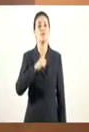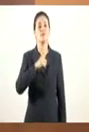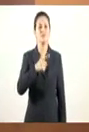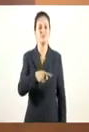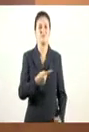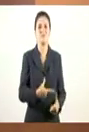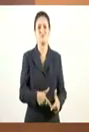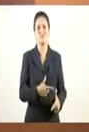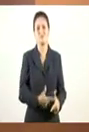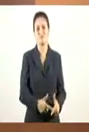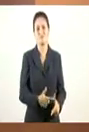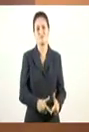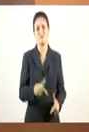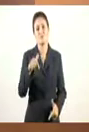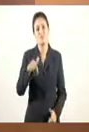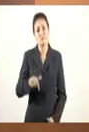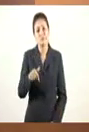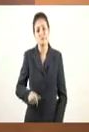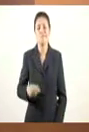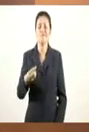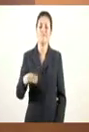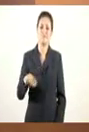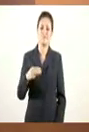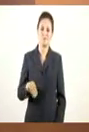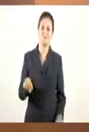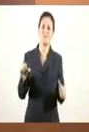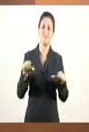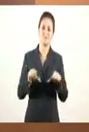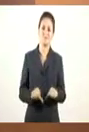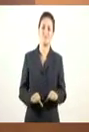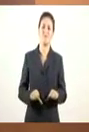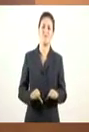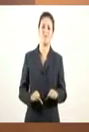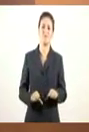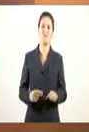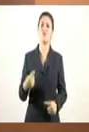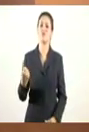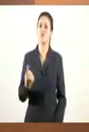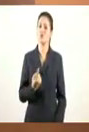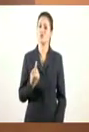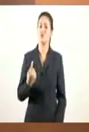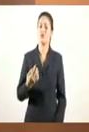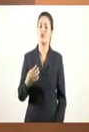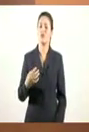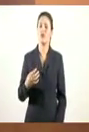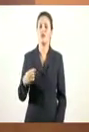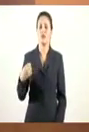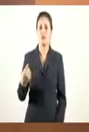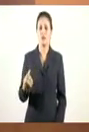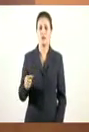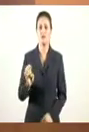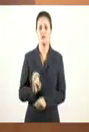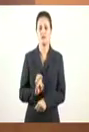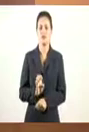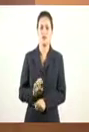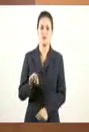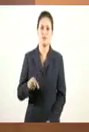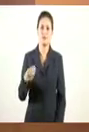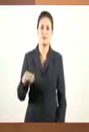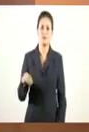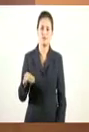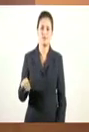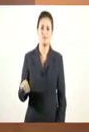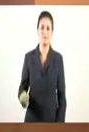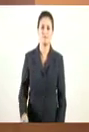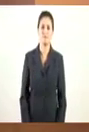e que existem no Maranhão, no nosso querido estado do Maranhão. Muito ruim. Ao